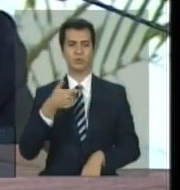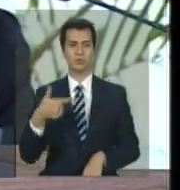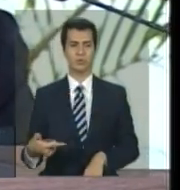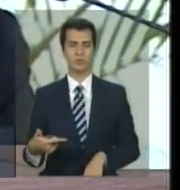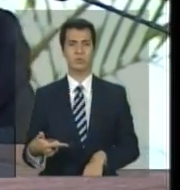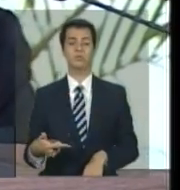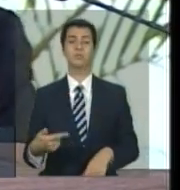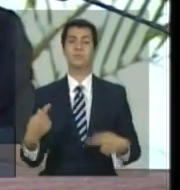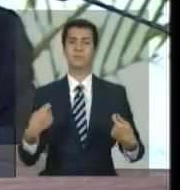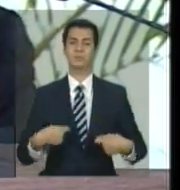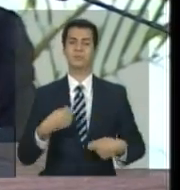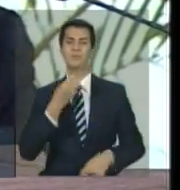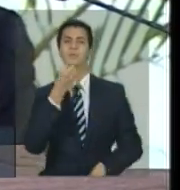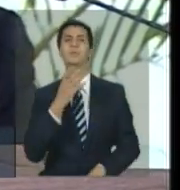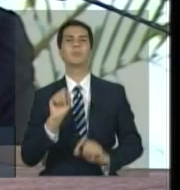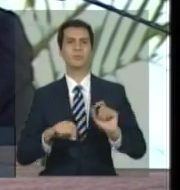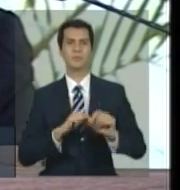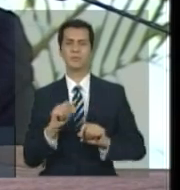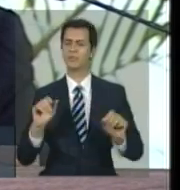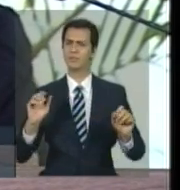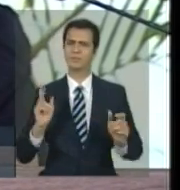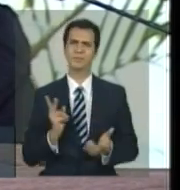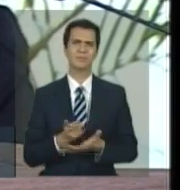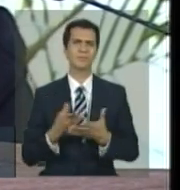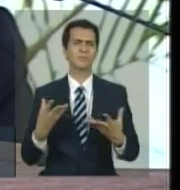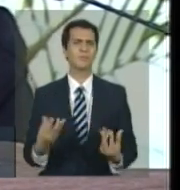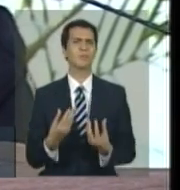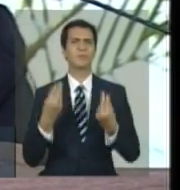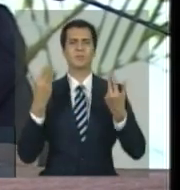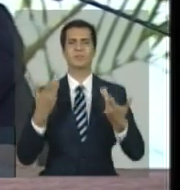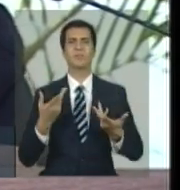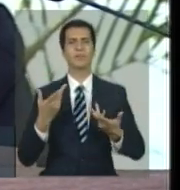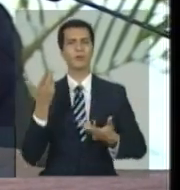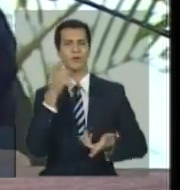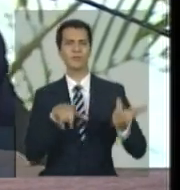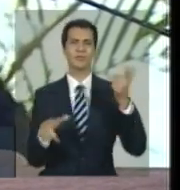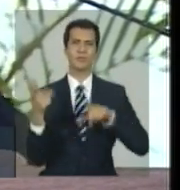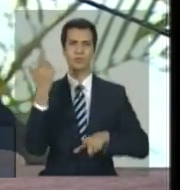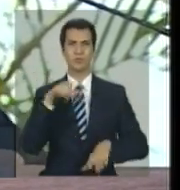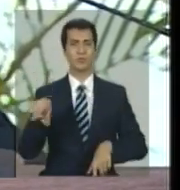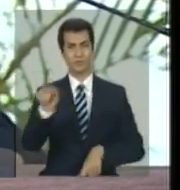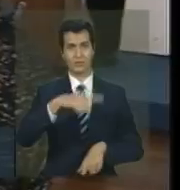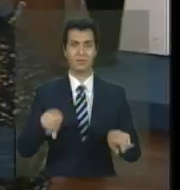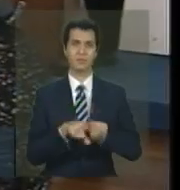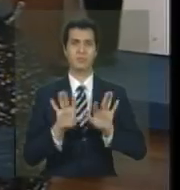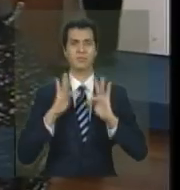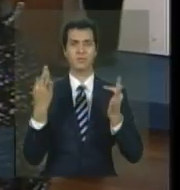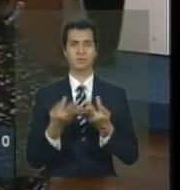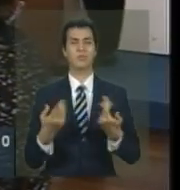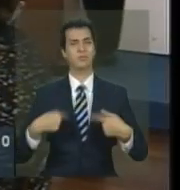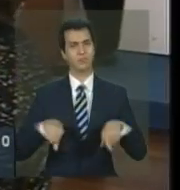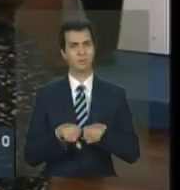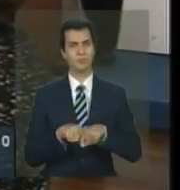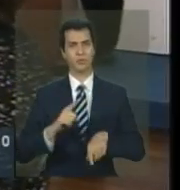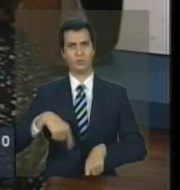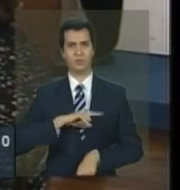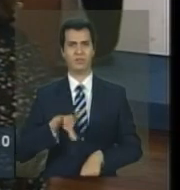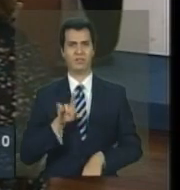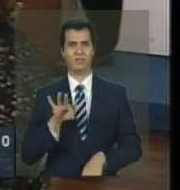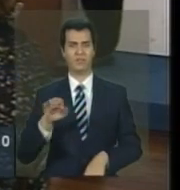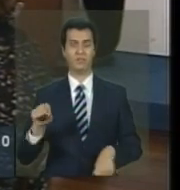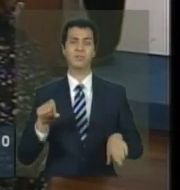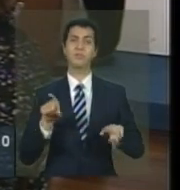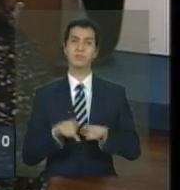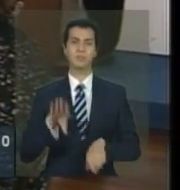2012 seja um ano repleto de realizações para todos os senhores, suas famílias e para a Defesa Nacional. E, sobretudo, um Feliz